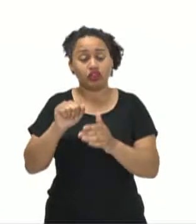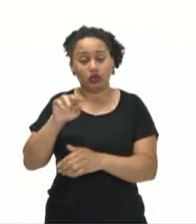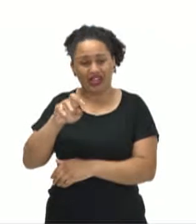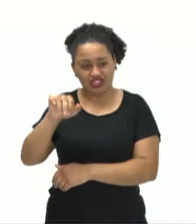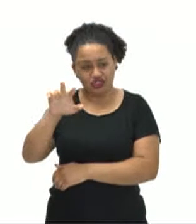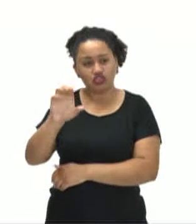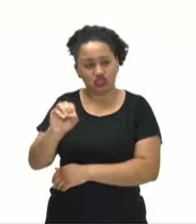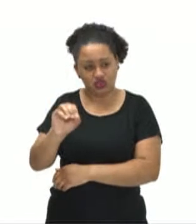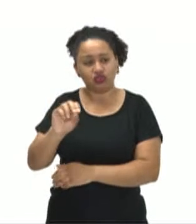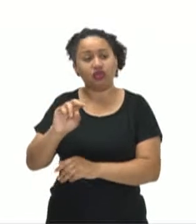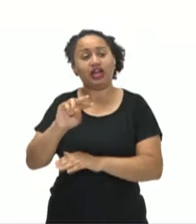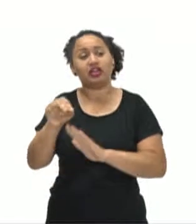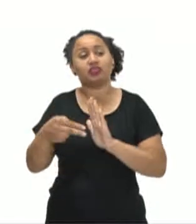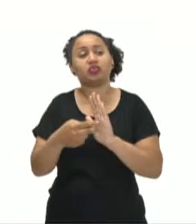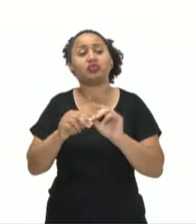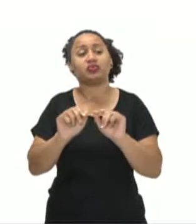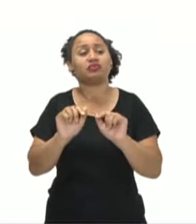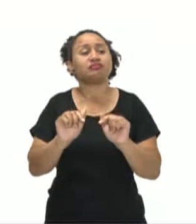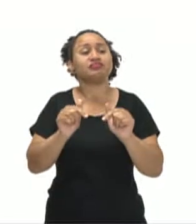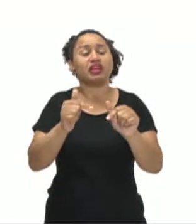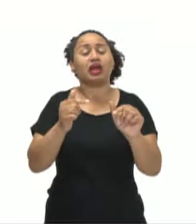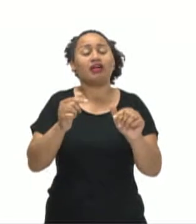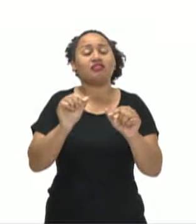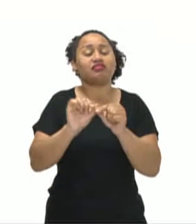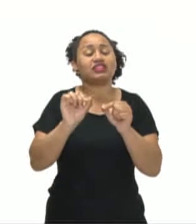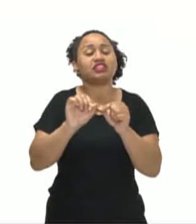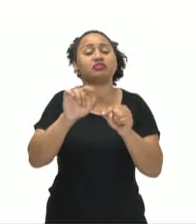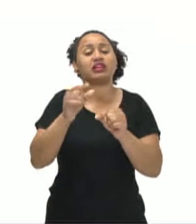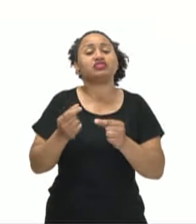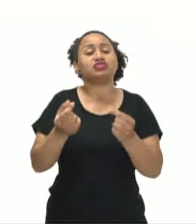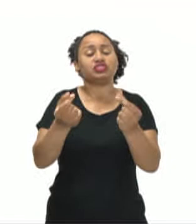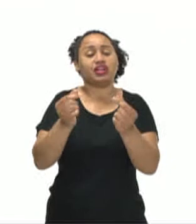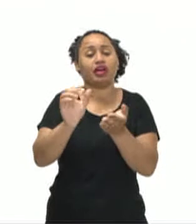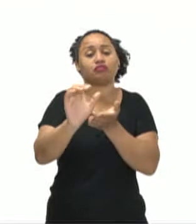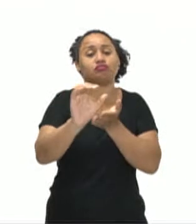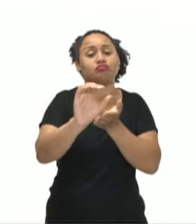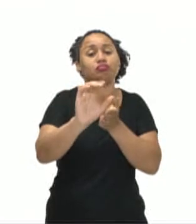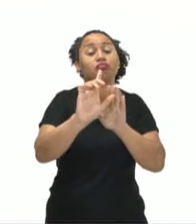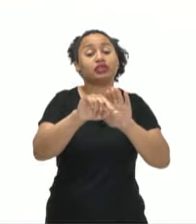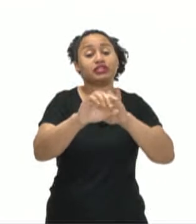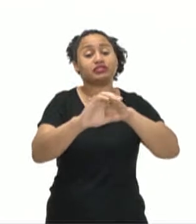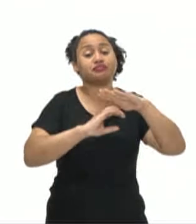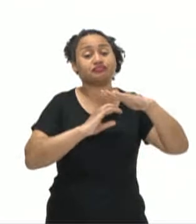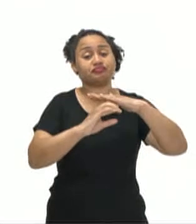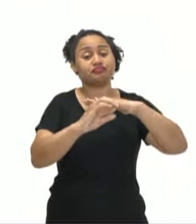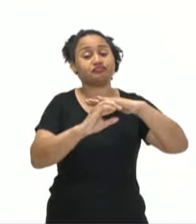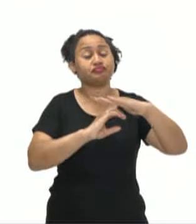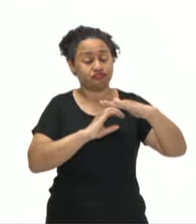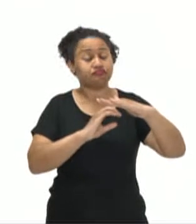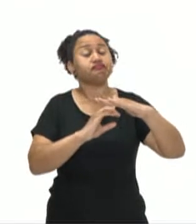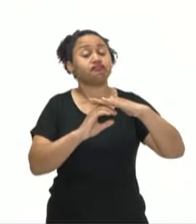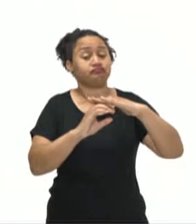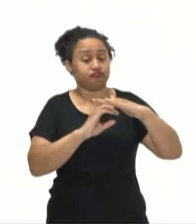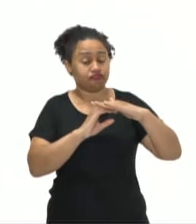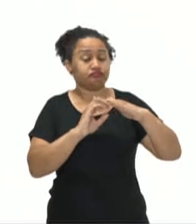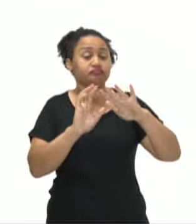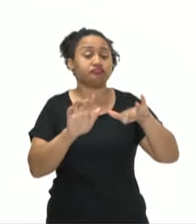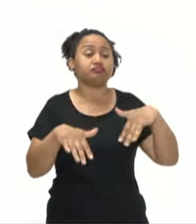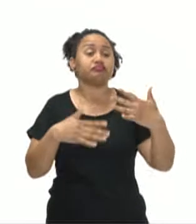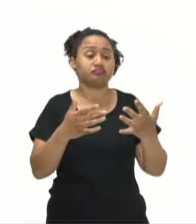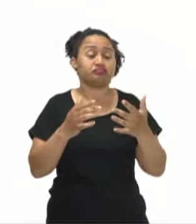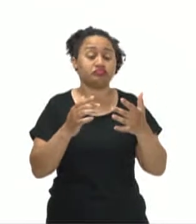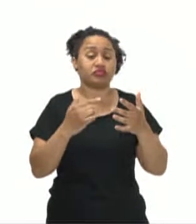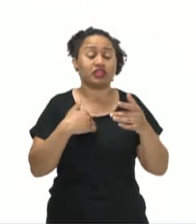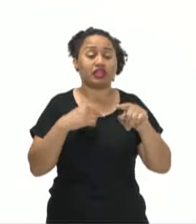tudo aquilo que age, está produzindo, está gerando algo, tá? Então, portanto,